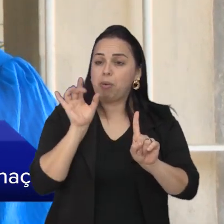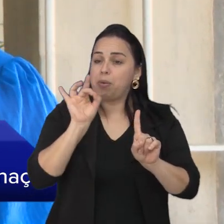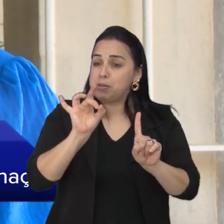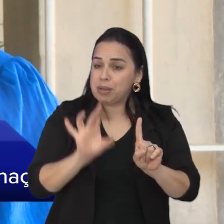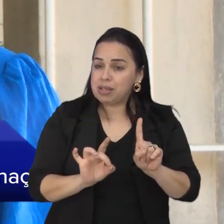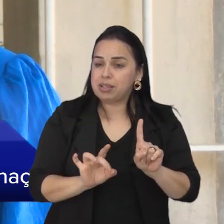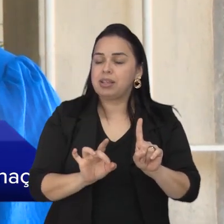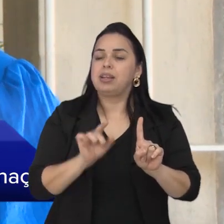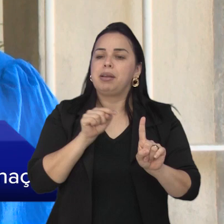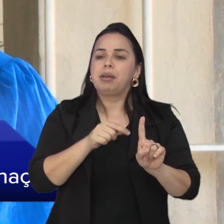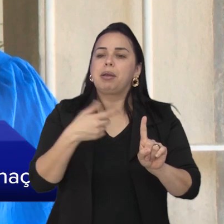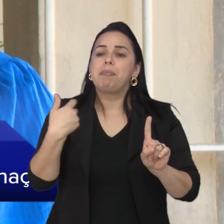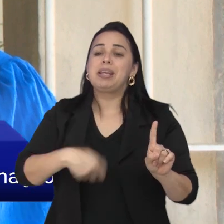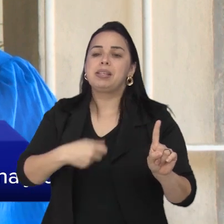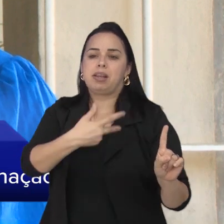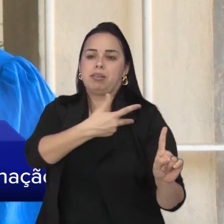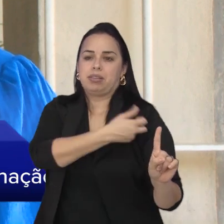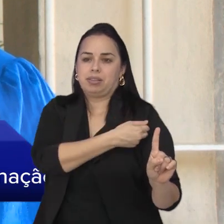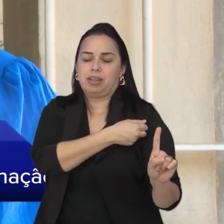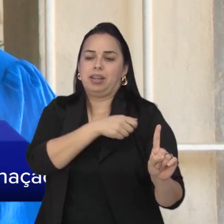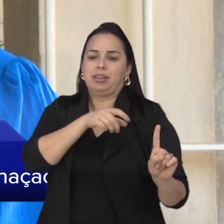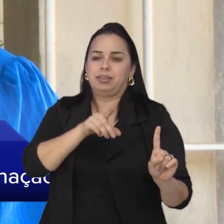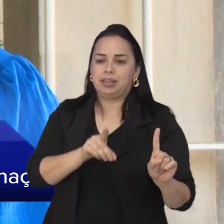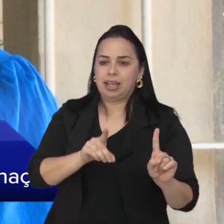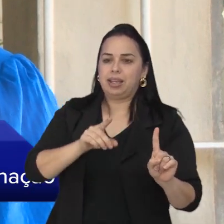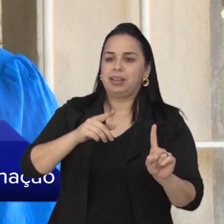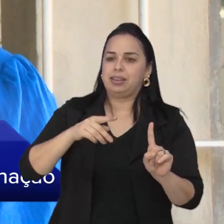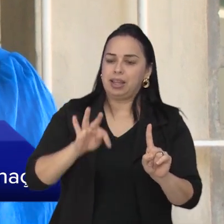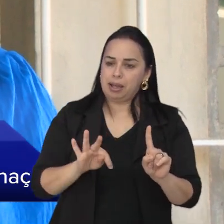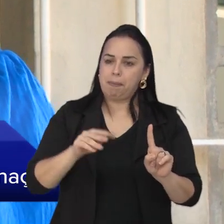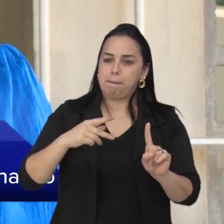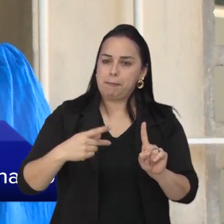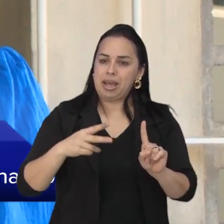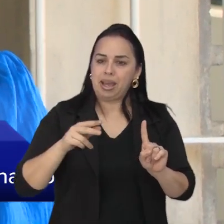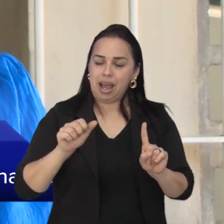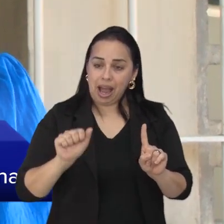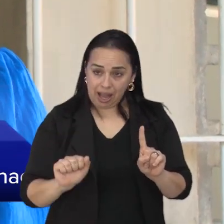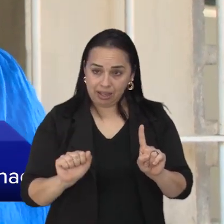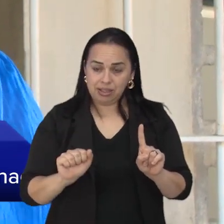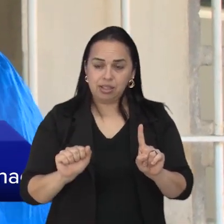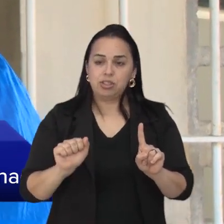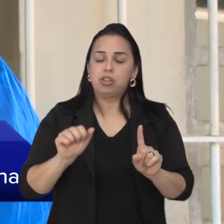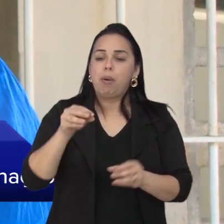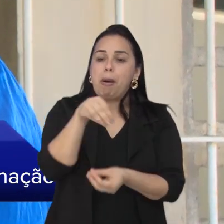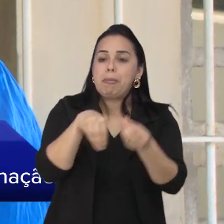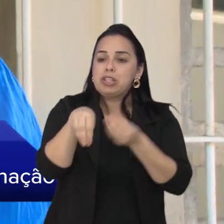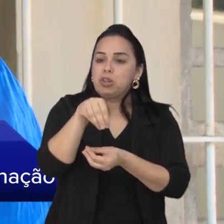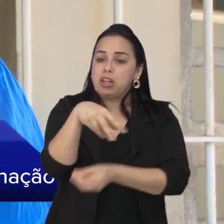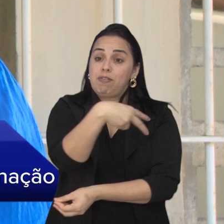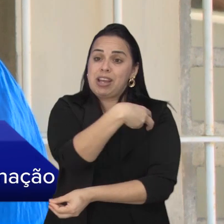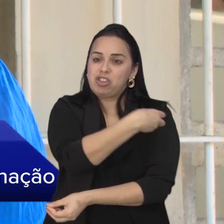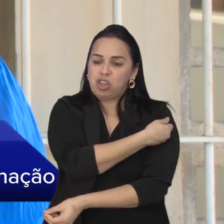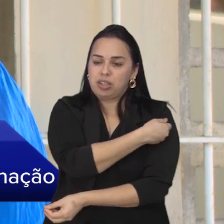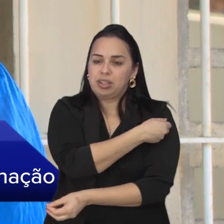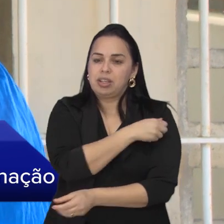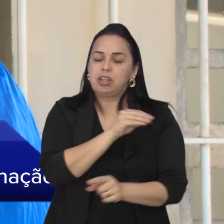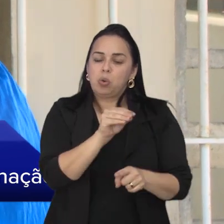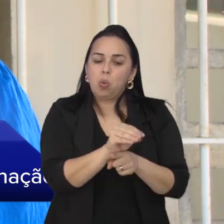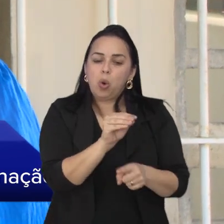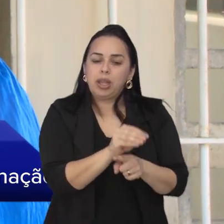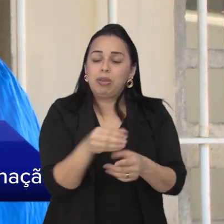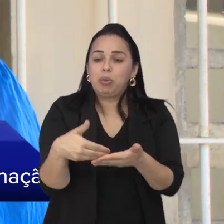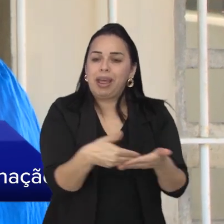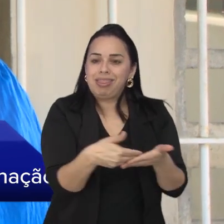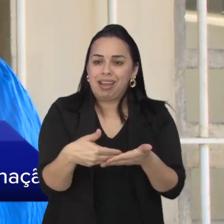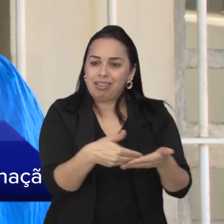vacina especial que a partir da 20ª semana ela toma uma vacina chamada DTPA, difteria, tétano e coqueluche. Por quê? Essa vacina